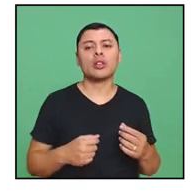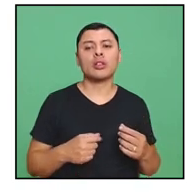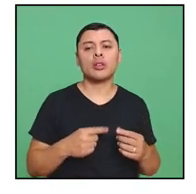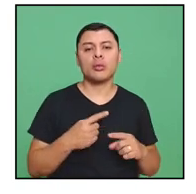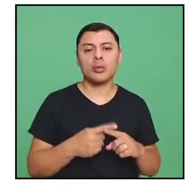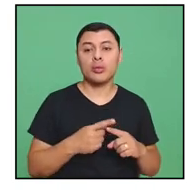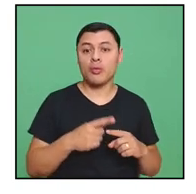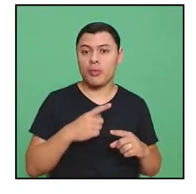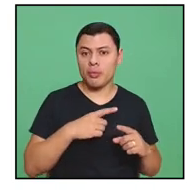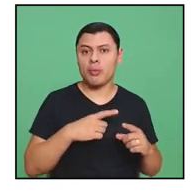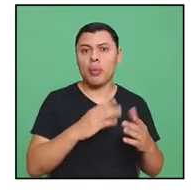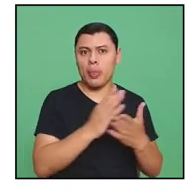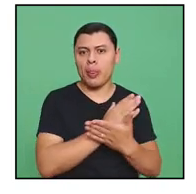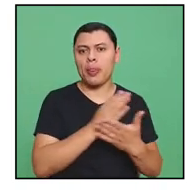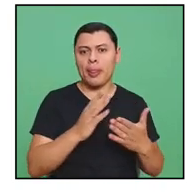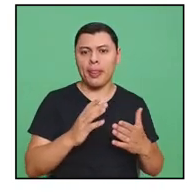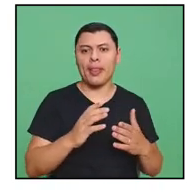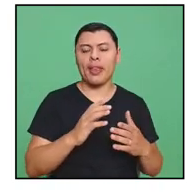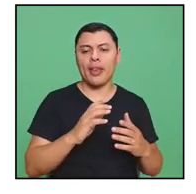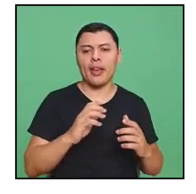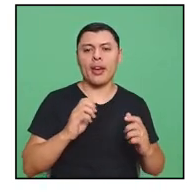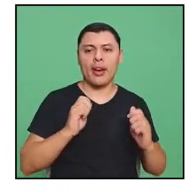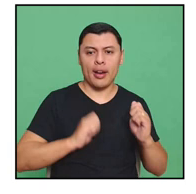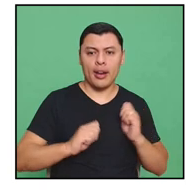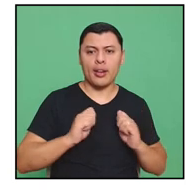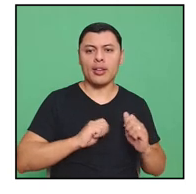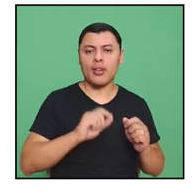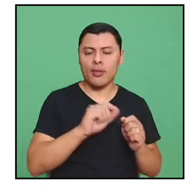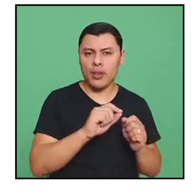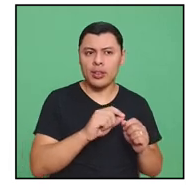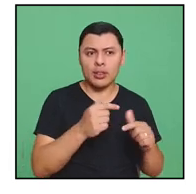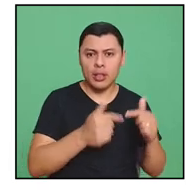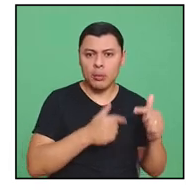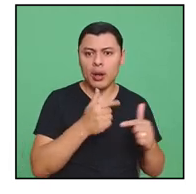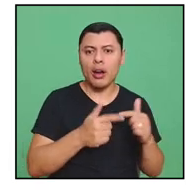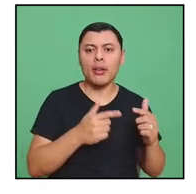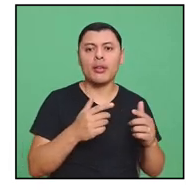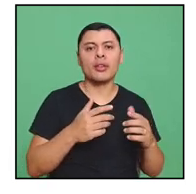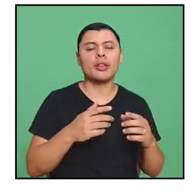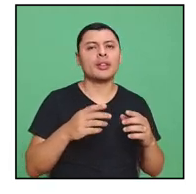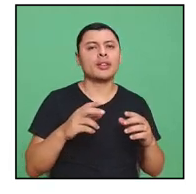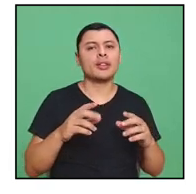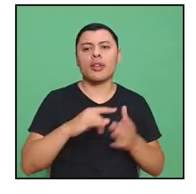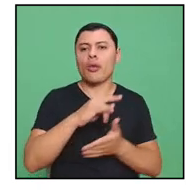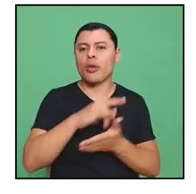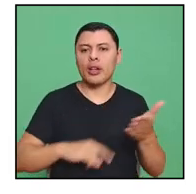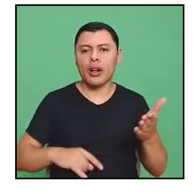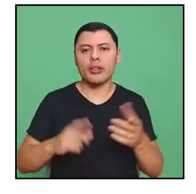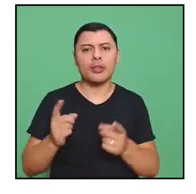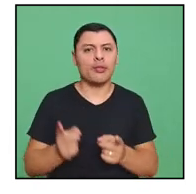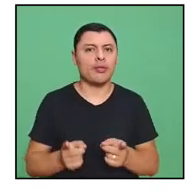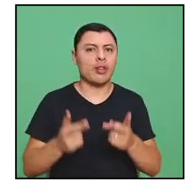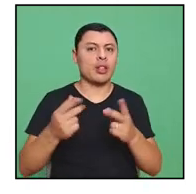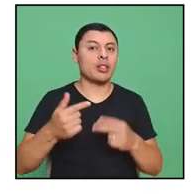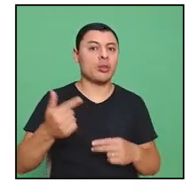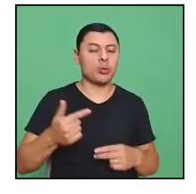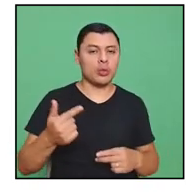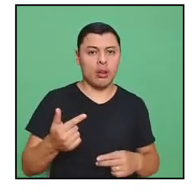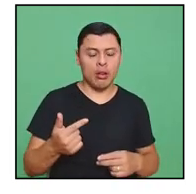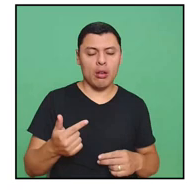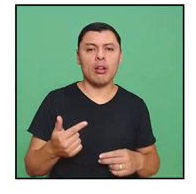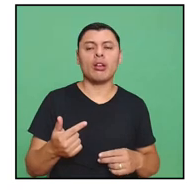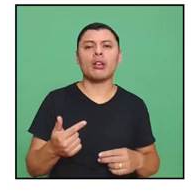artistas que trazem isso no próprio trabalho, como Seth Siegelaub, que fala de um contrato de venda secundária